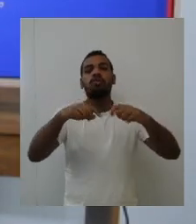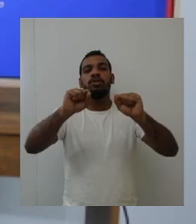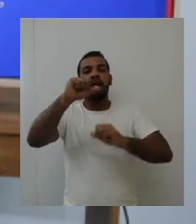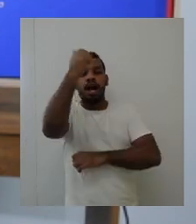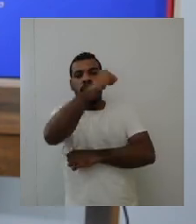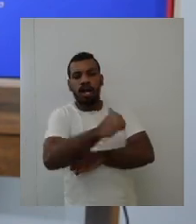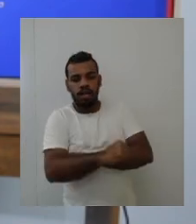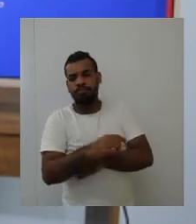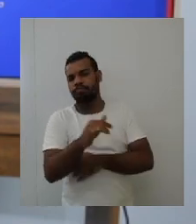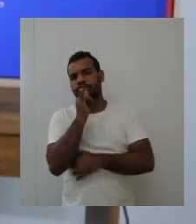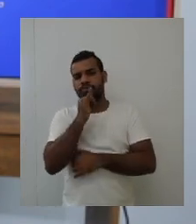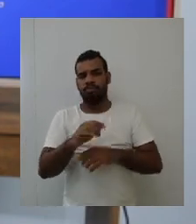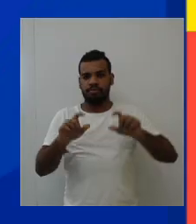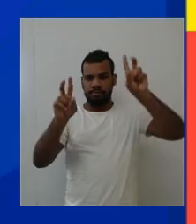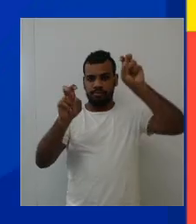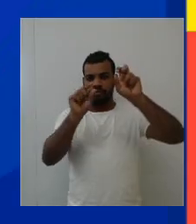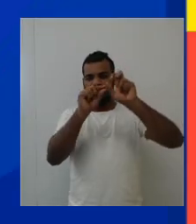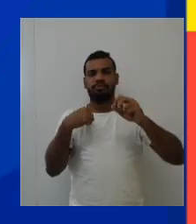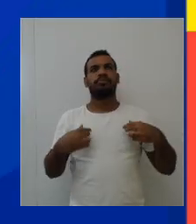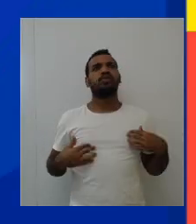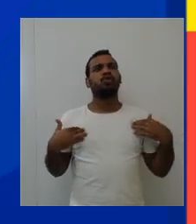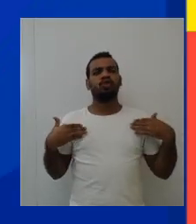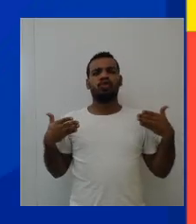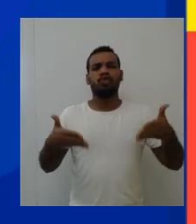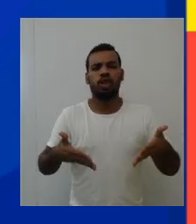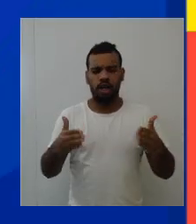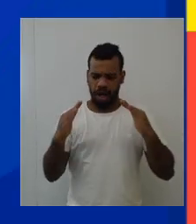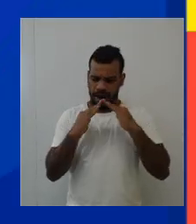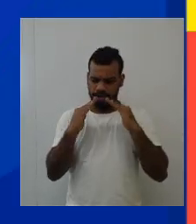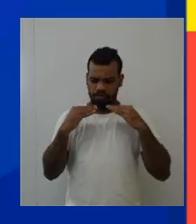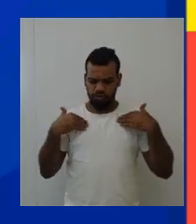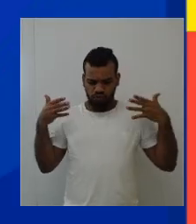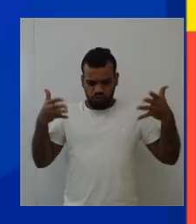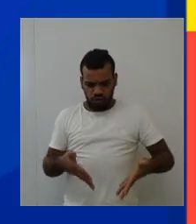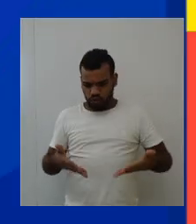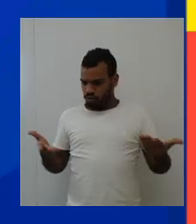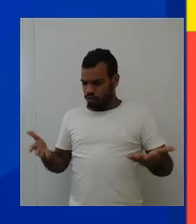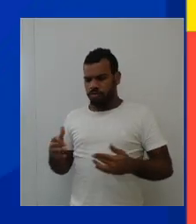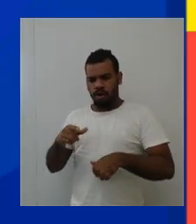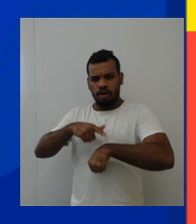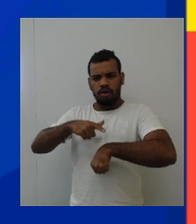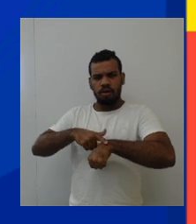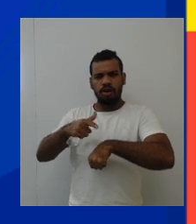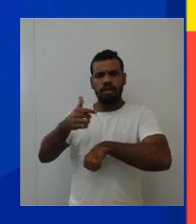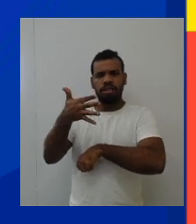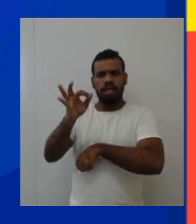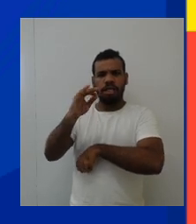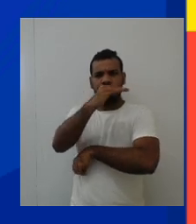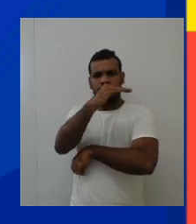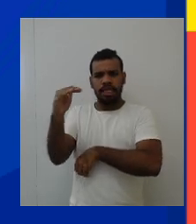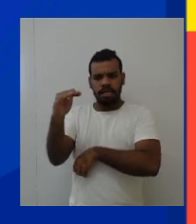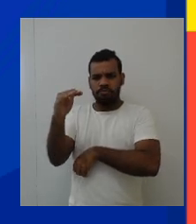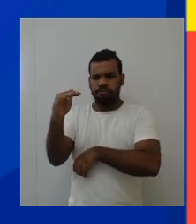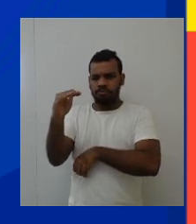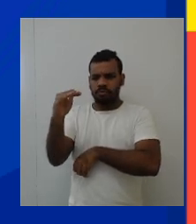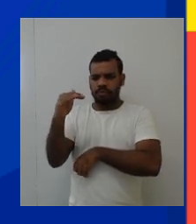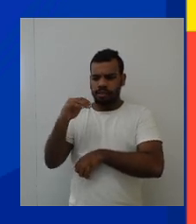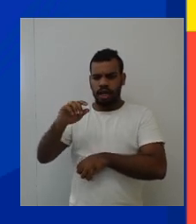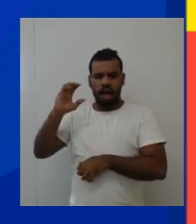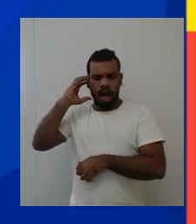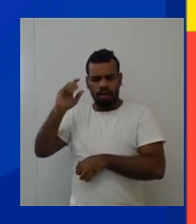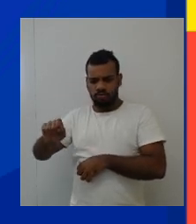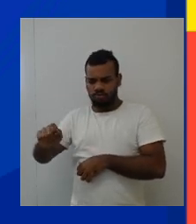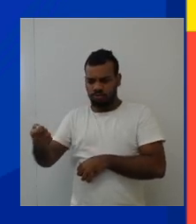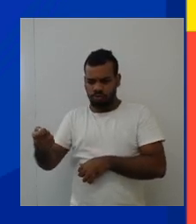o trecho diz o seguinte: quando cheguei em casa, era 22h30, liguei o rádio, tomei banho, esquentei